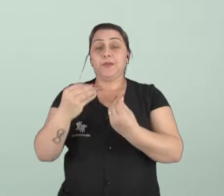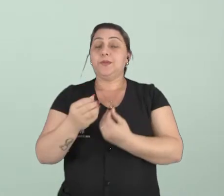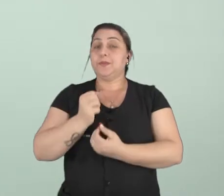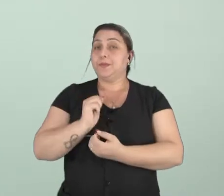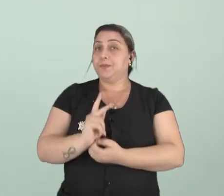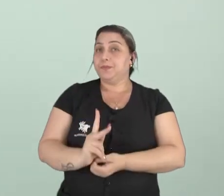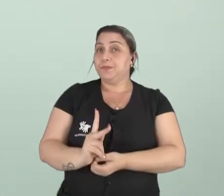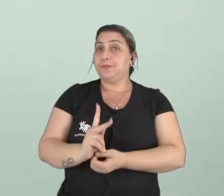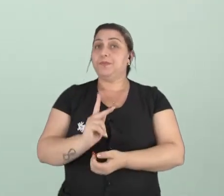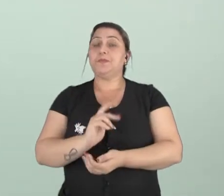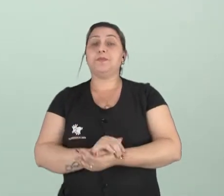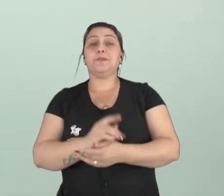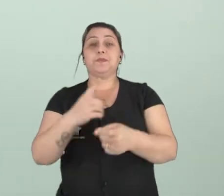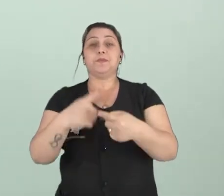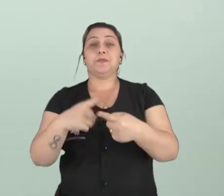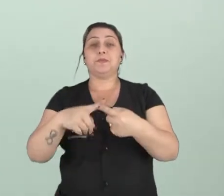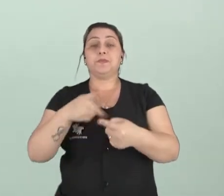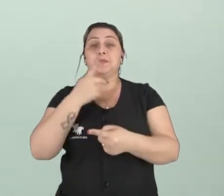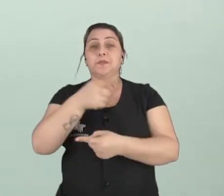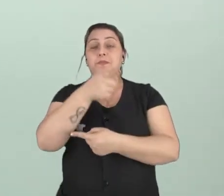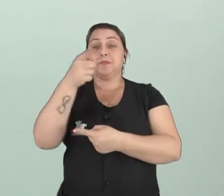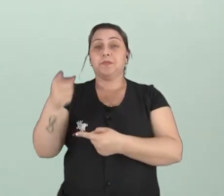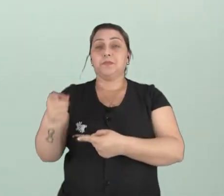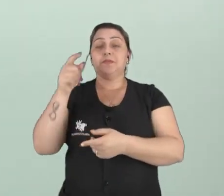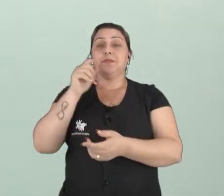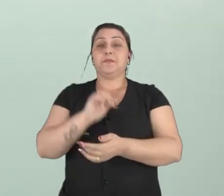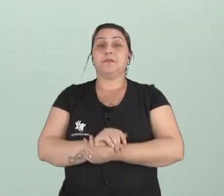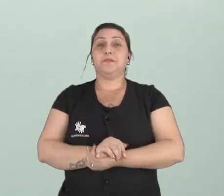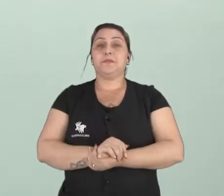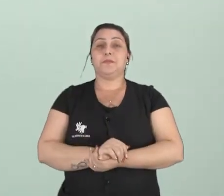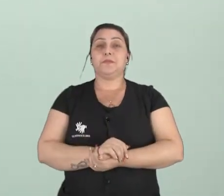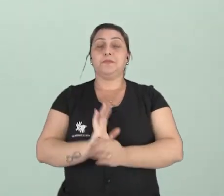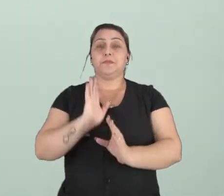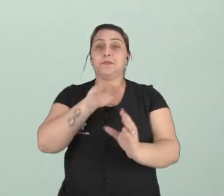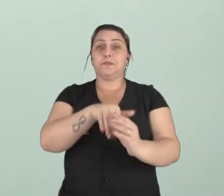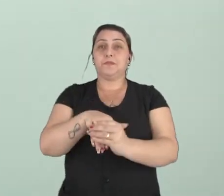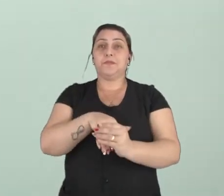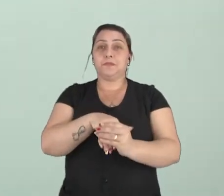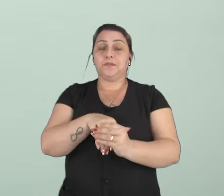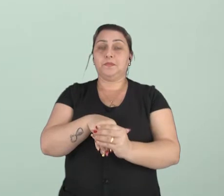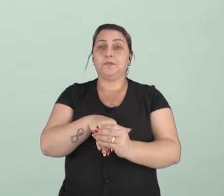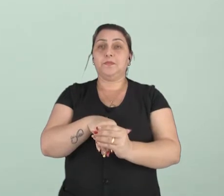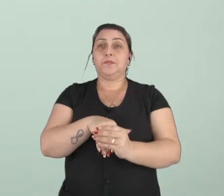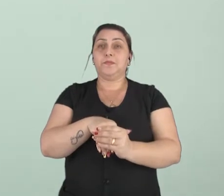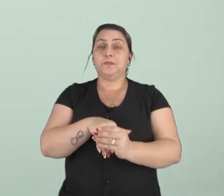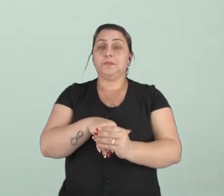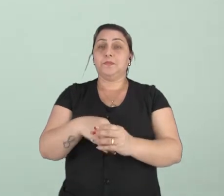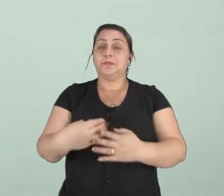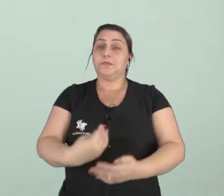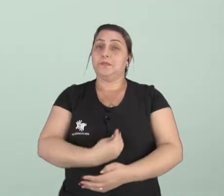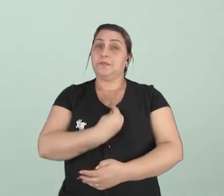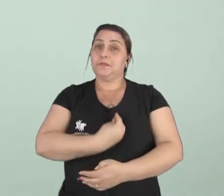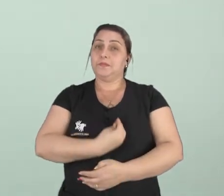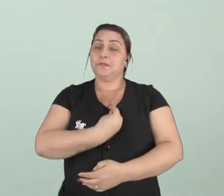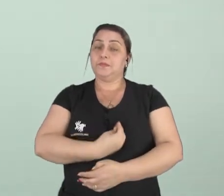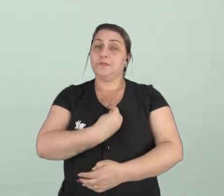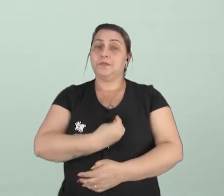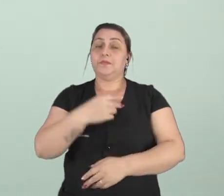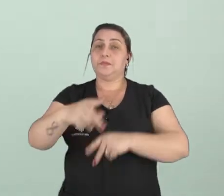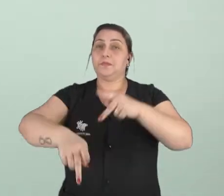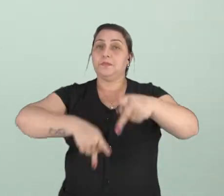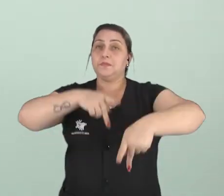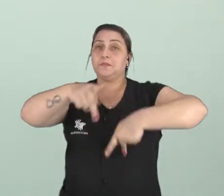ok, pessoal? Porque, como eu disse para vocês, né, o voto é uma questão, uma participação efetiva